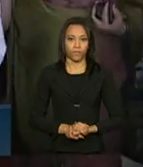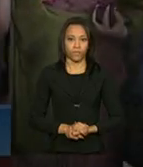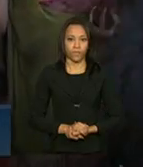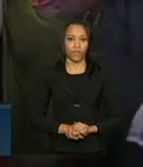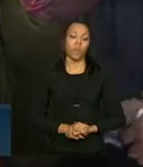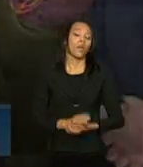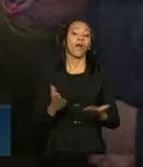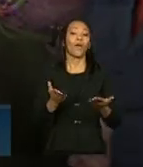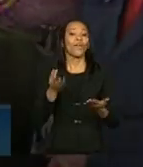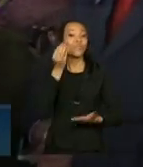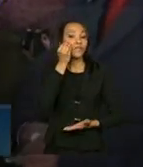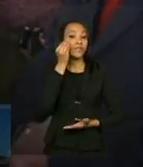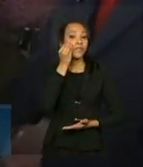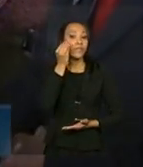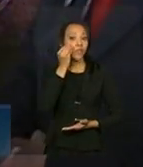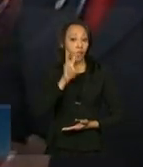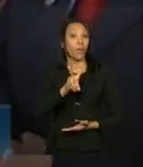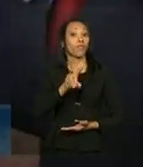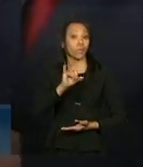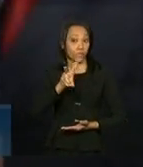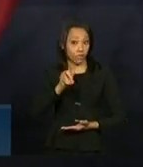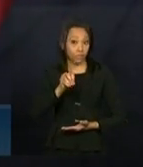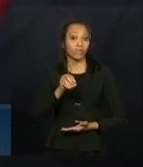Você acompanha imagens ao vivo